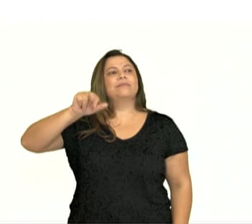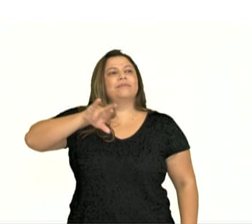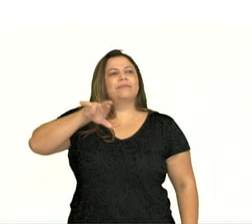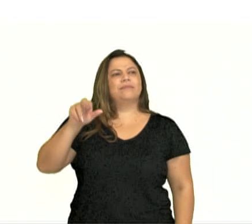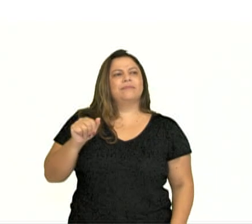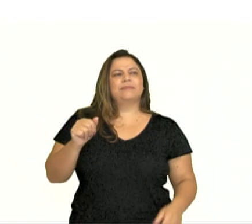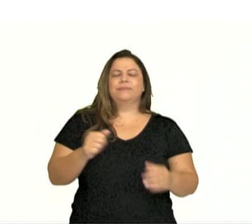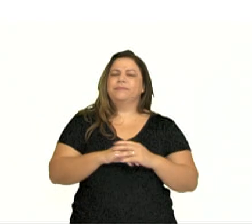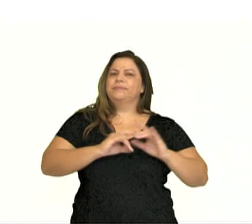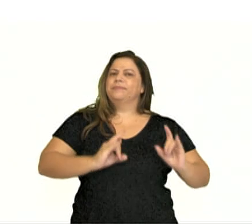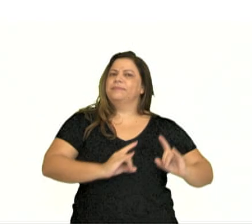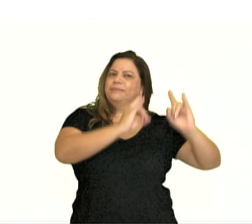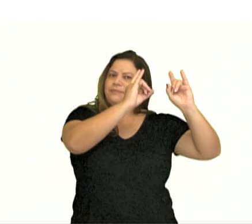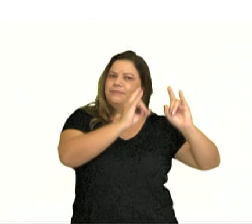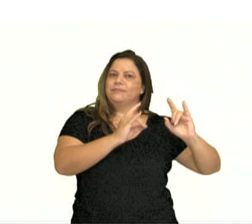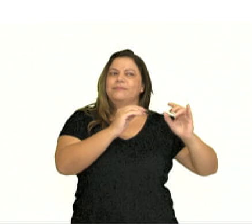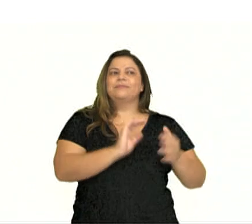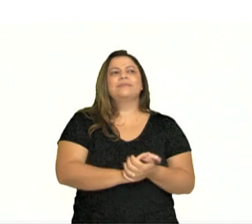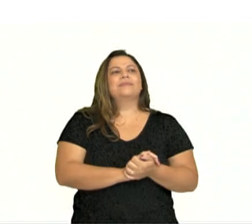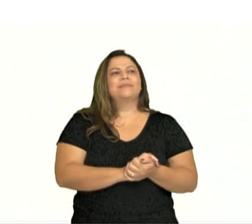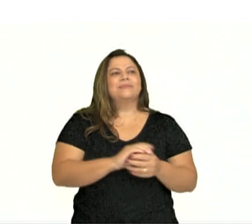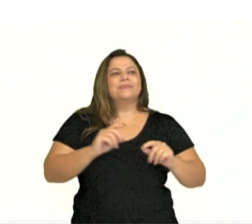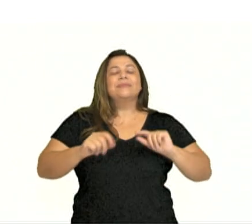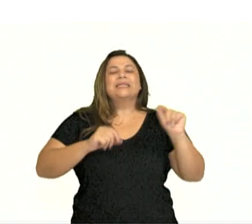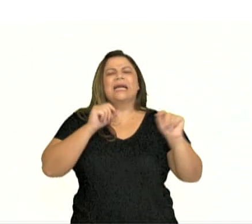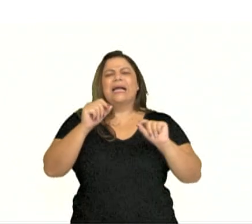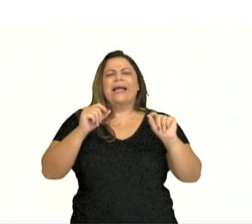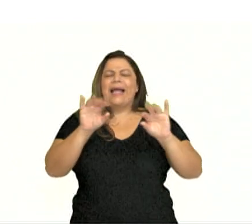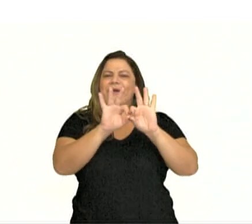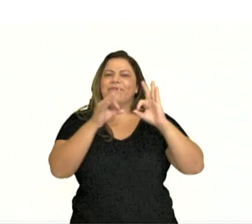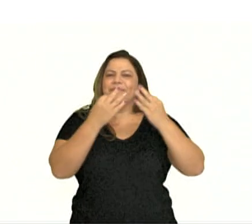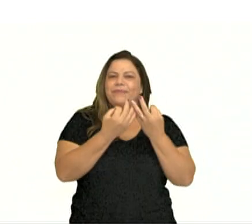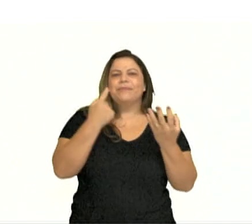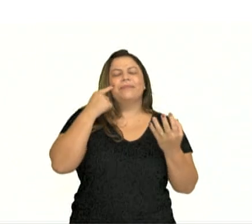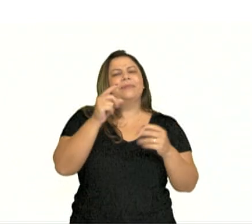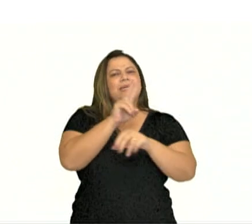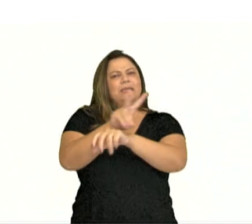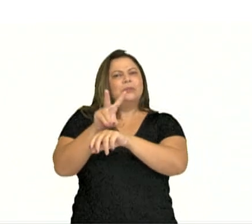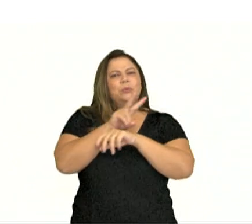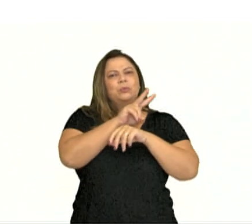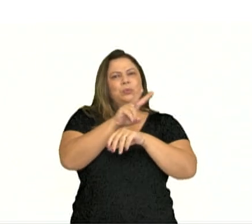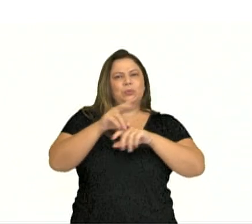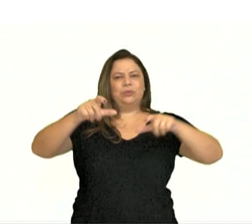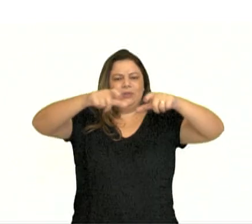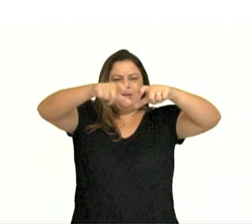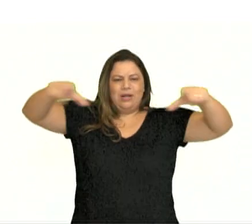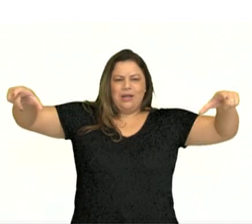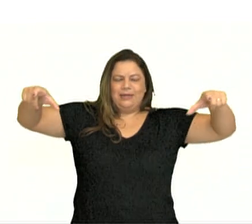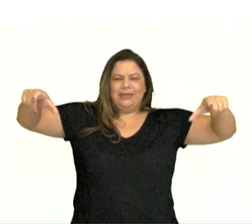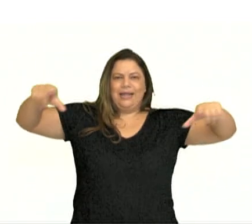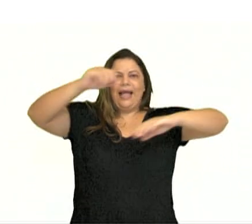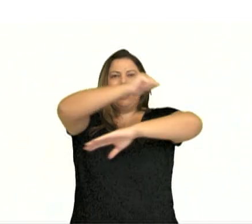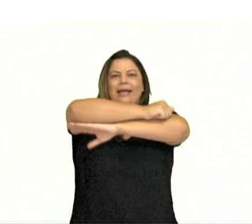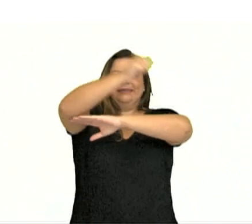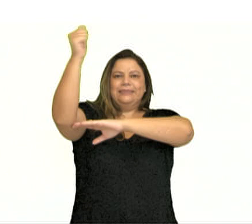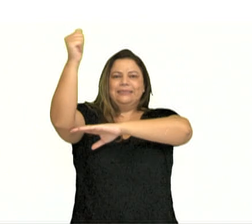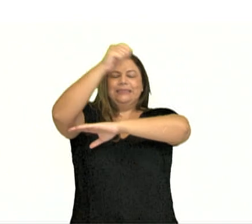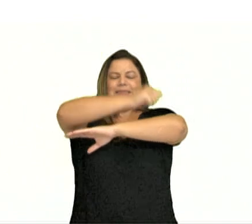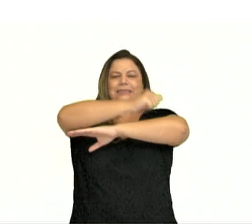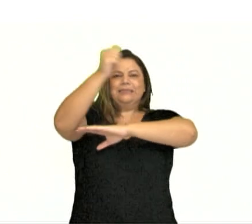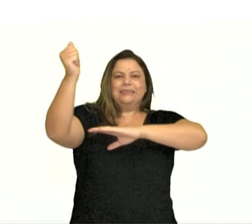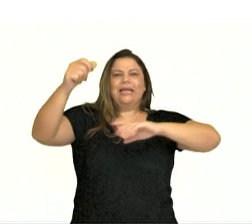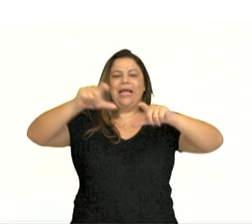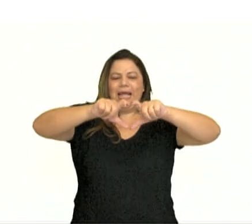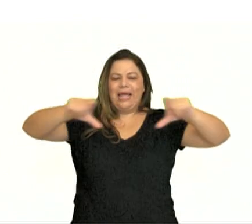um apartamento e seus pais cultivam uma horta na sacada. Então vejam que essa atividade é uma